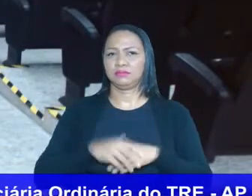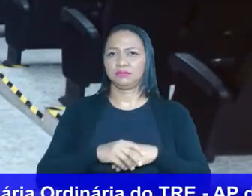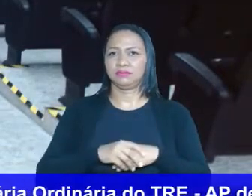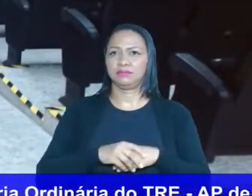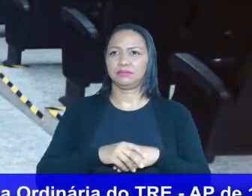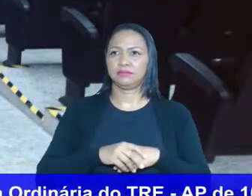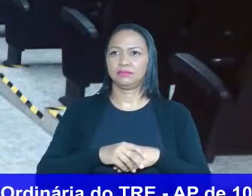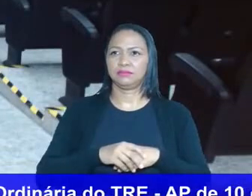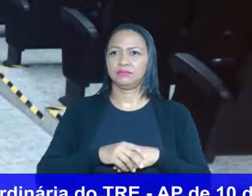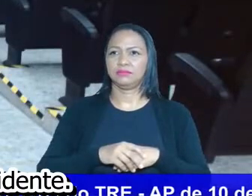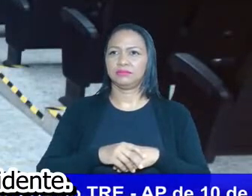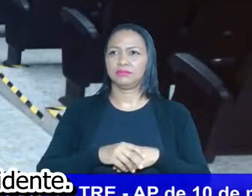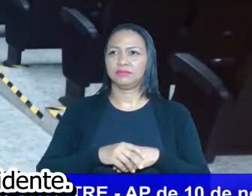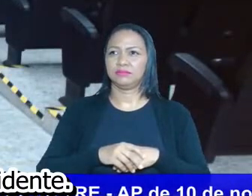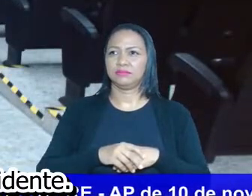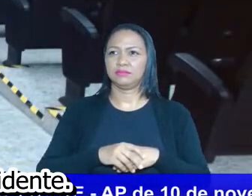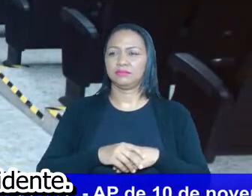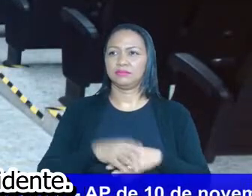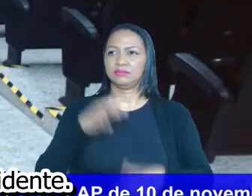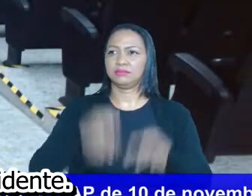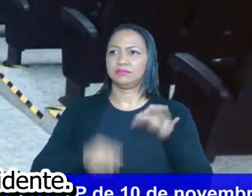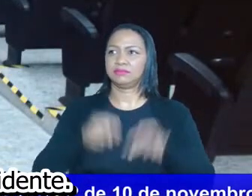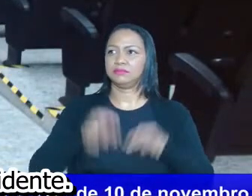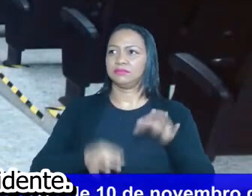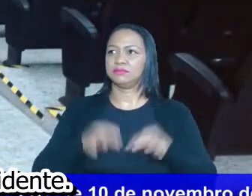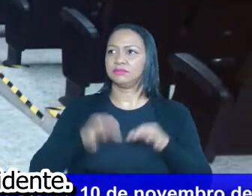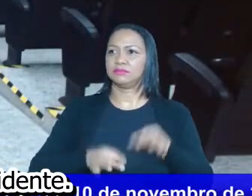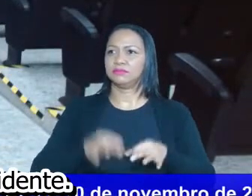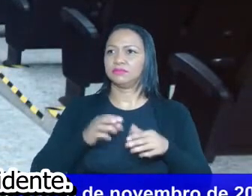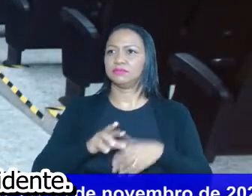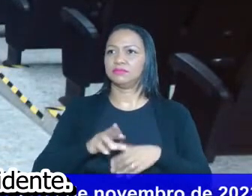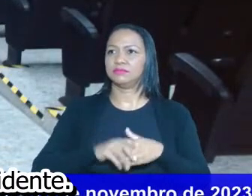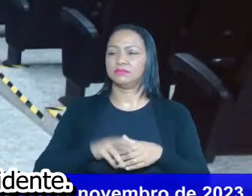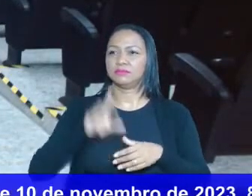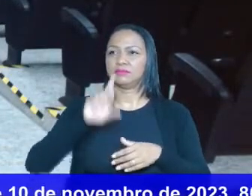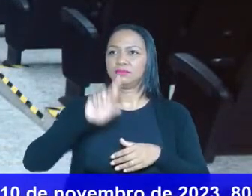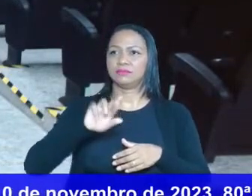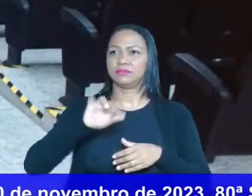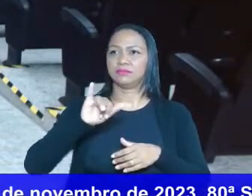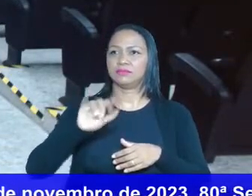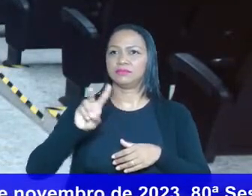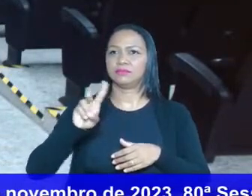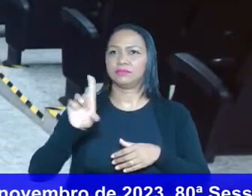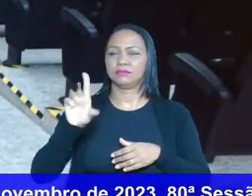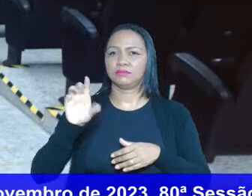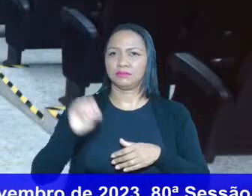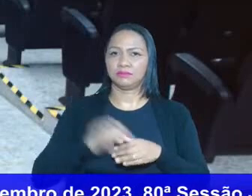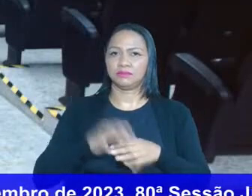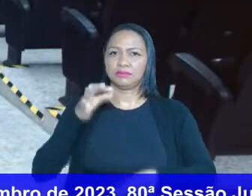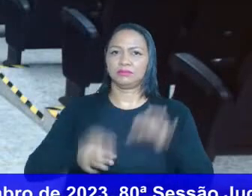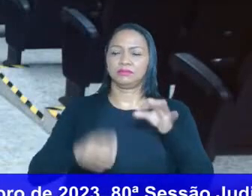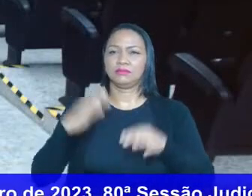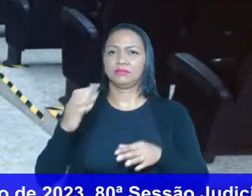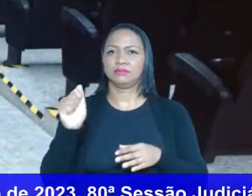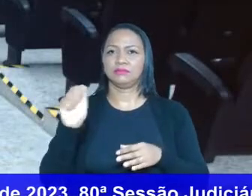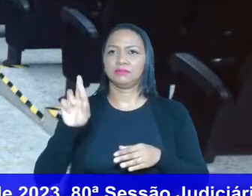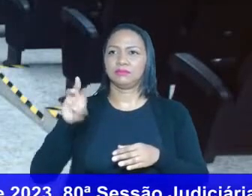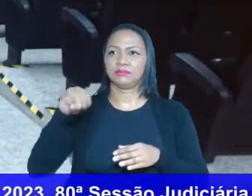gravação. Juiz Rivaldo Valente. Acompanho o relator, senhor presidente. Juiz Carmo Antônio.